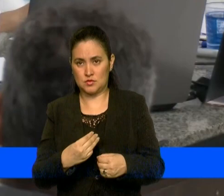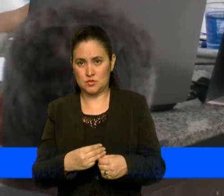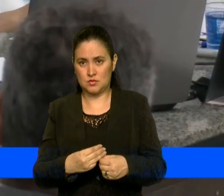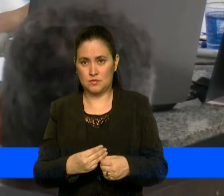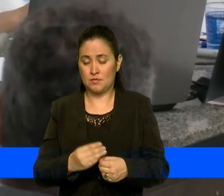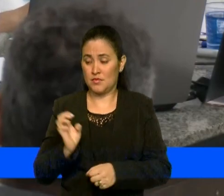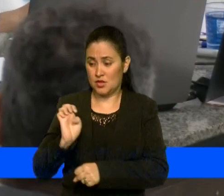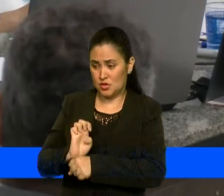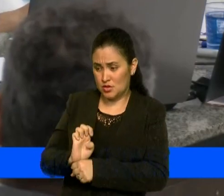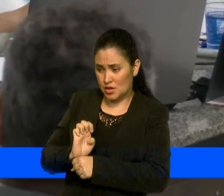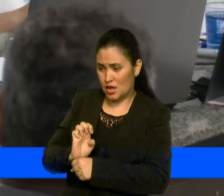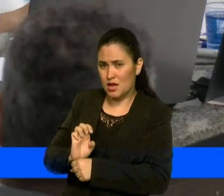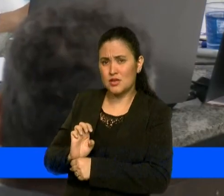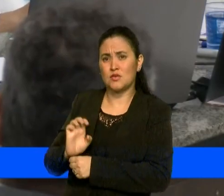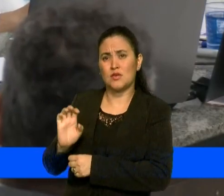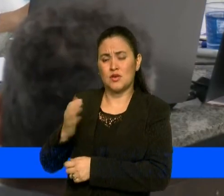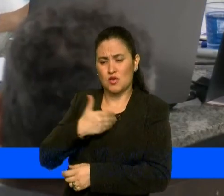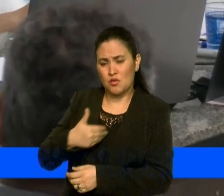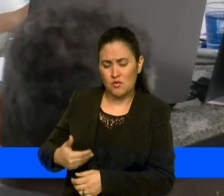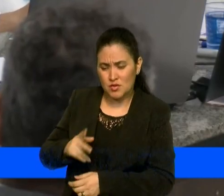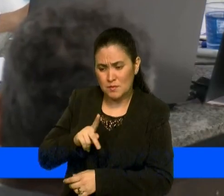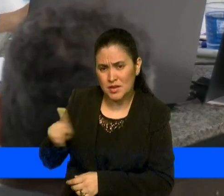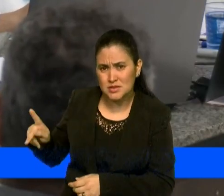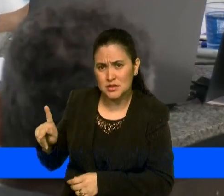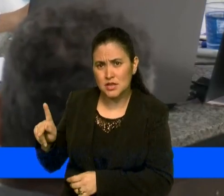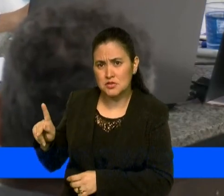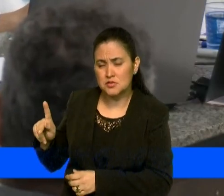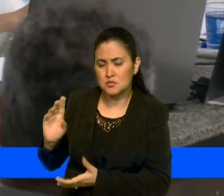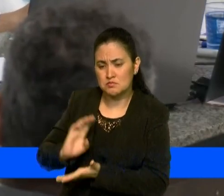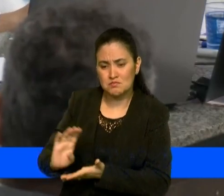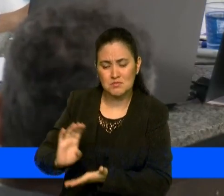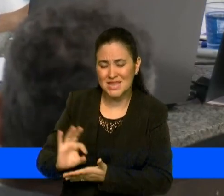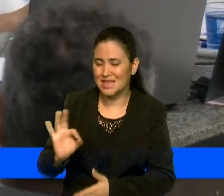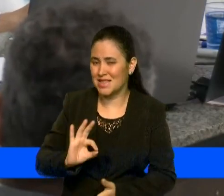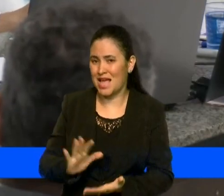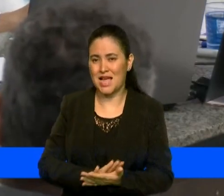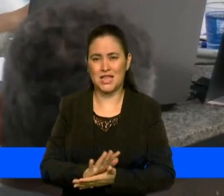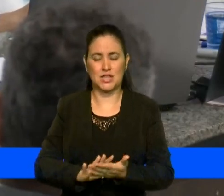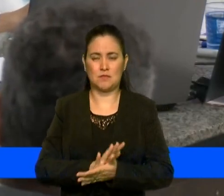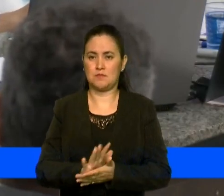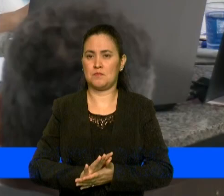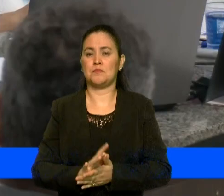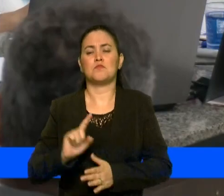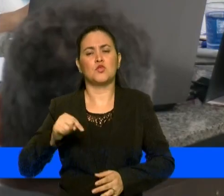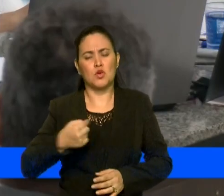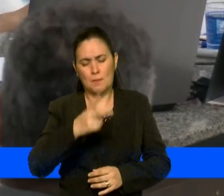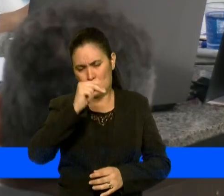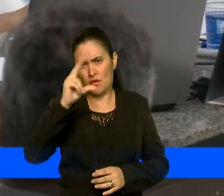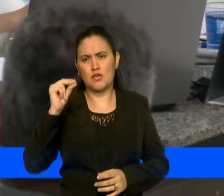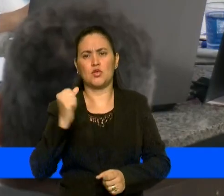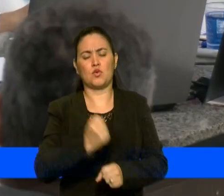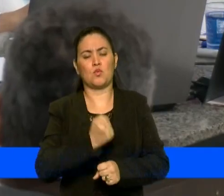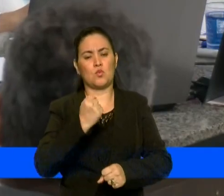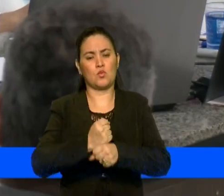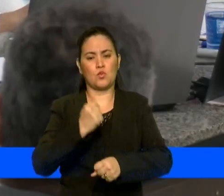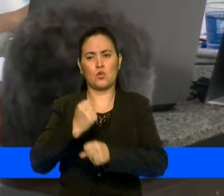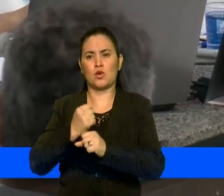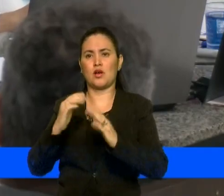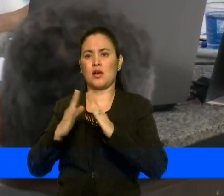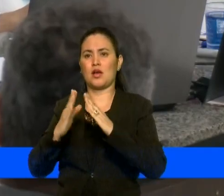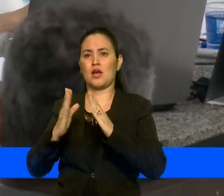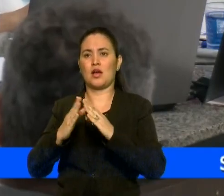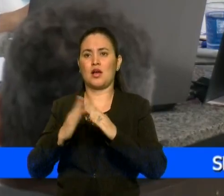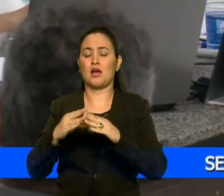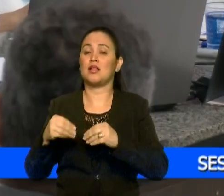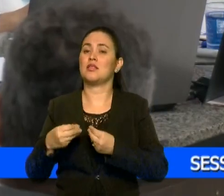gratuita as casas e entrega a casa legalizada com escritura pública. E assim fizemos. Estamos trabalhando constantemente, como